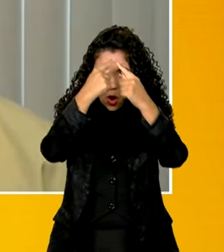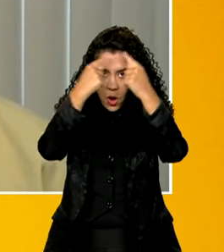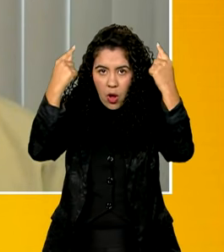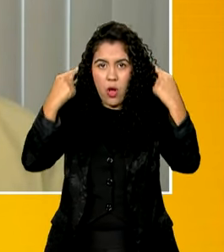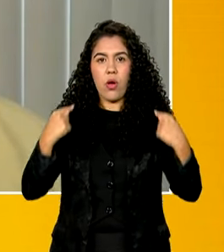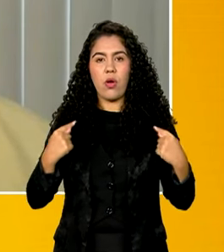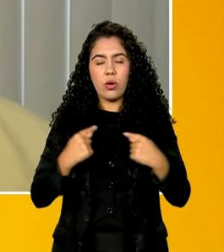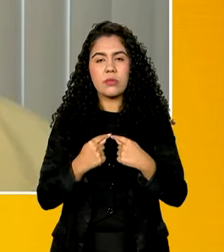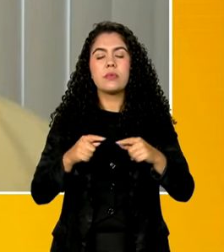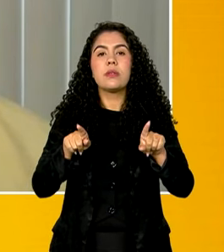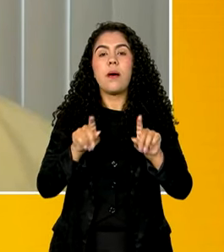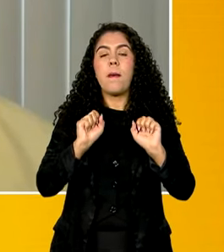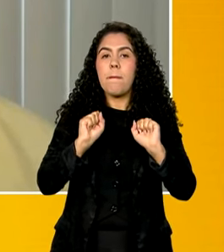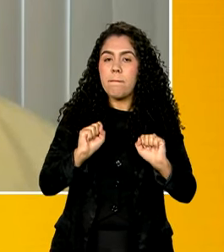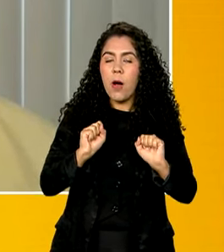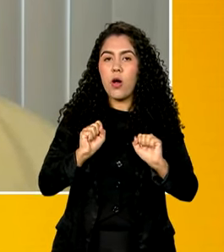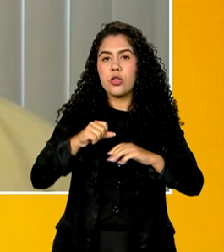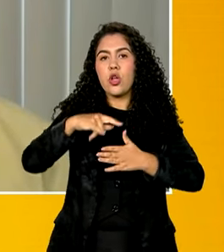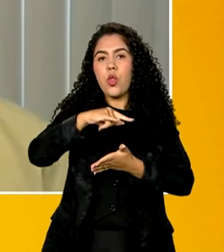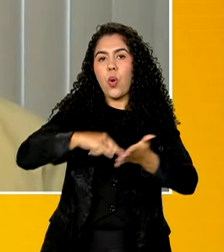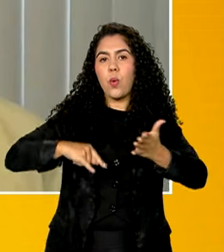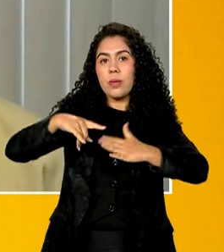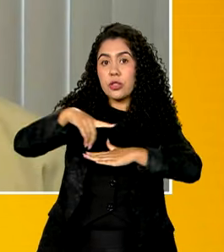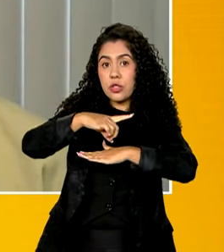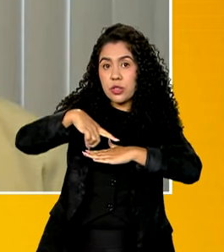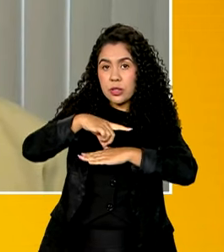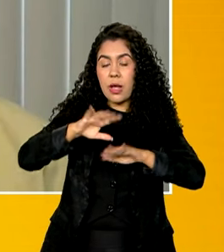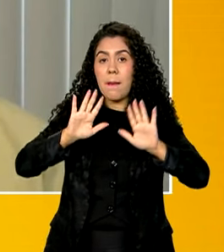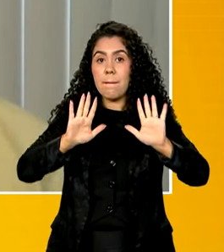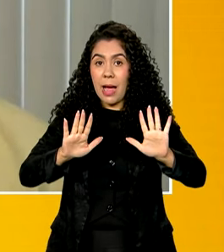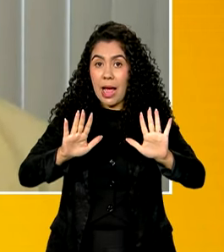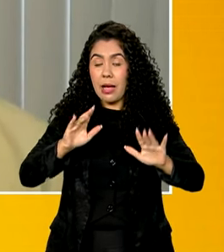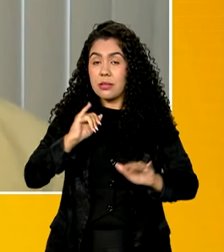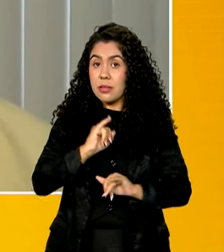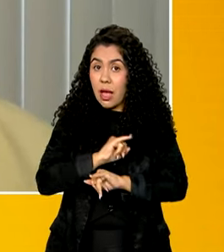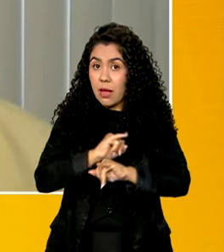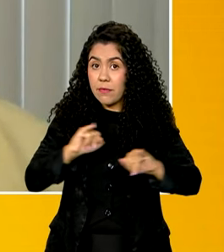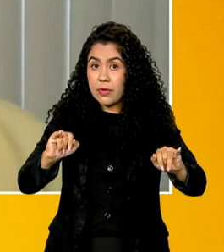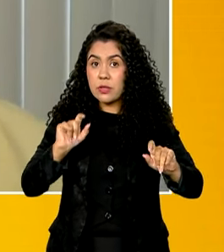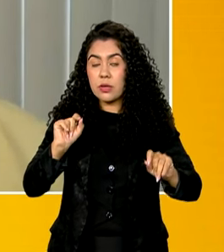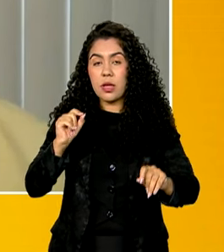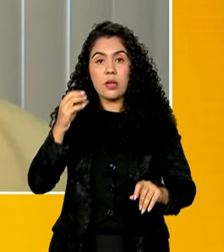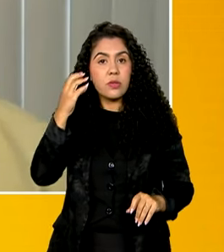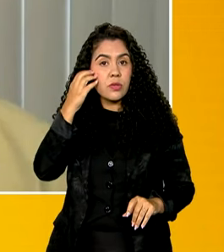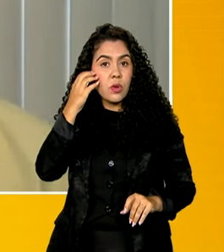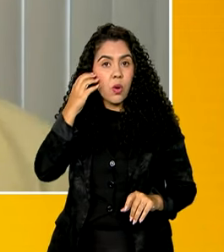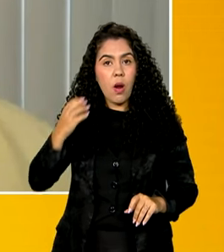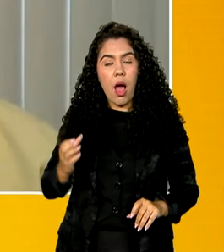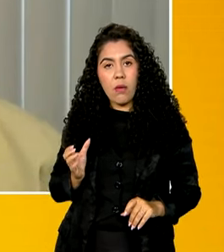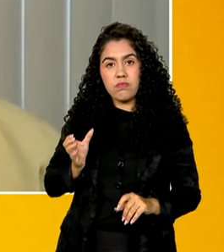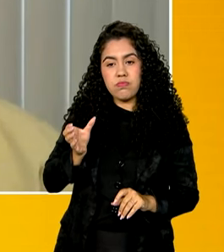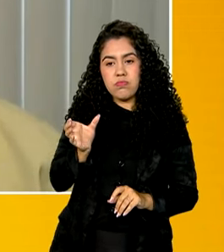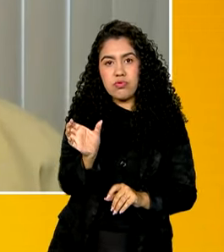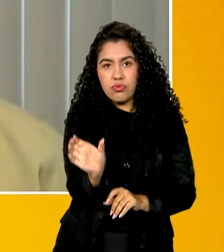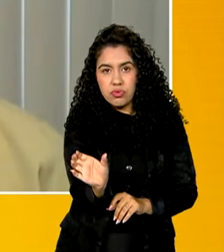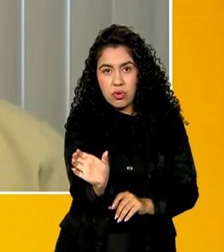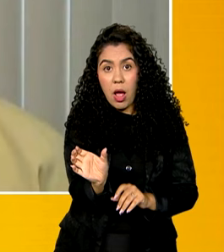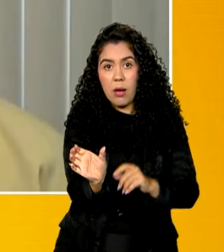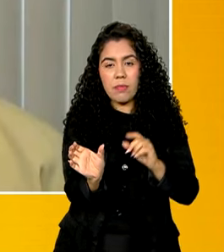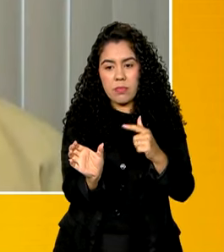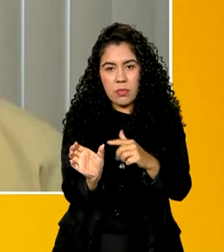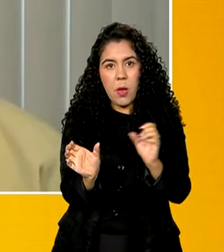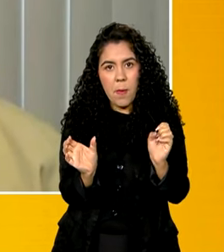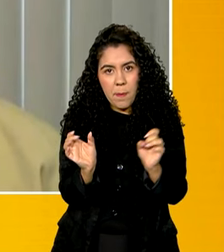documento digital, desde que ele lembre que na hora que ele chegar lá com o celular, ele apresenta o documento digital, depois ele tem que desligar o celular